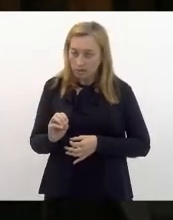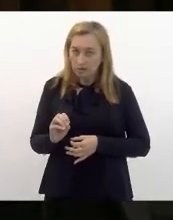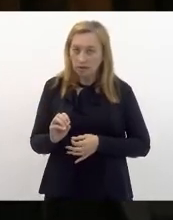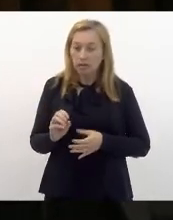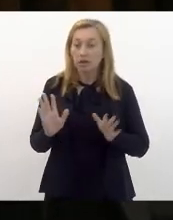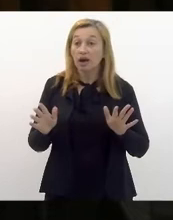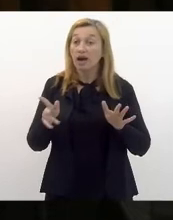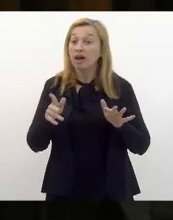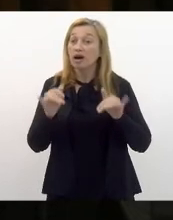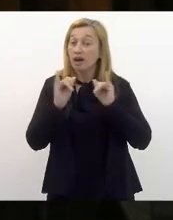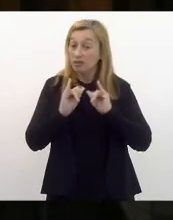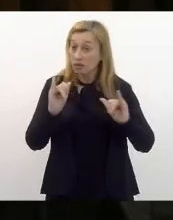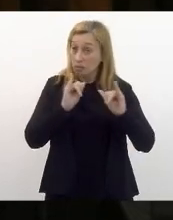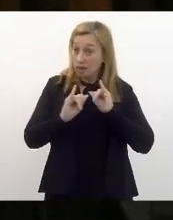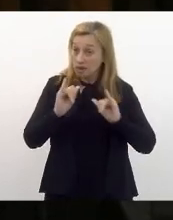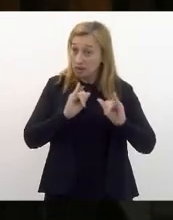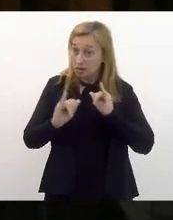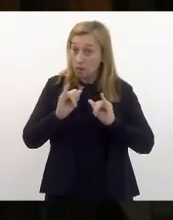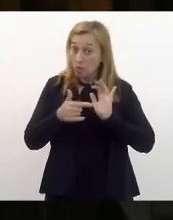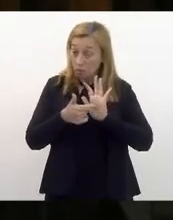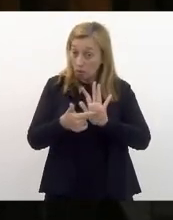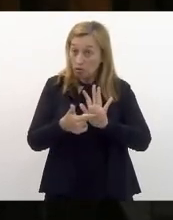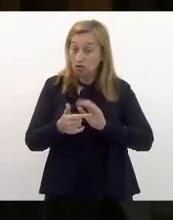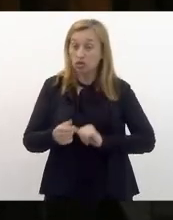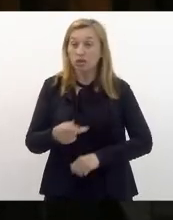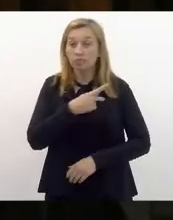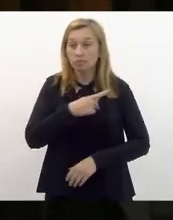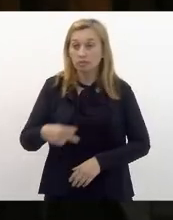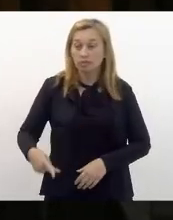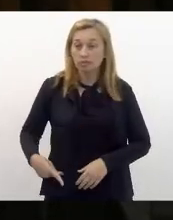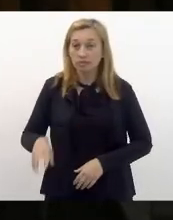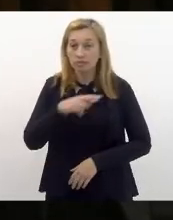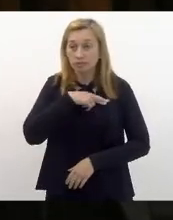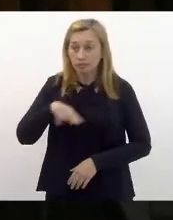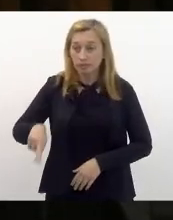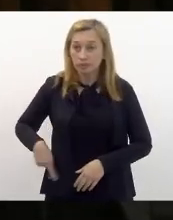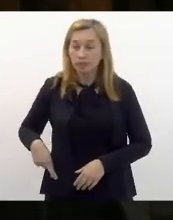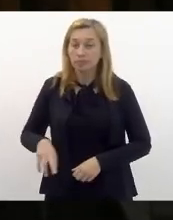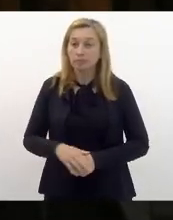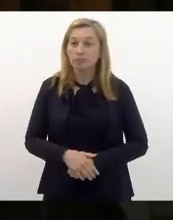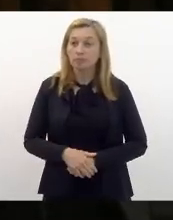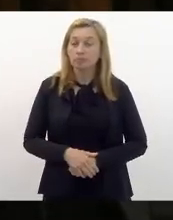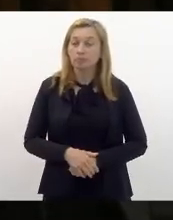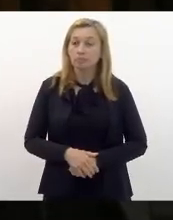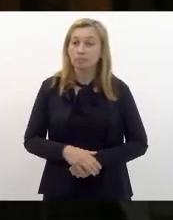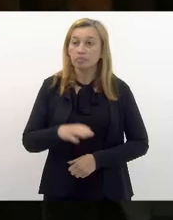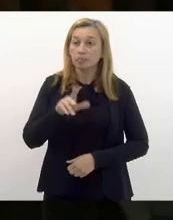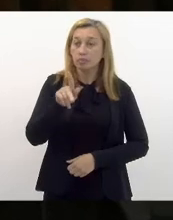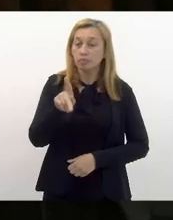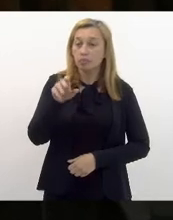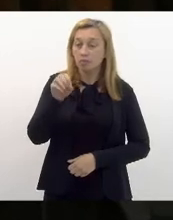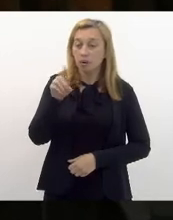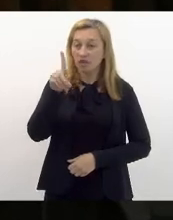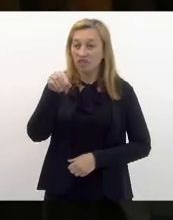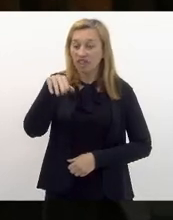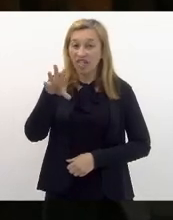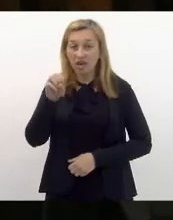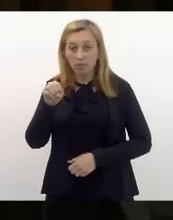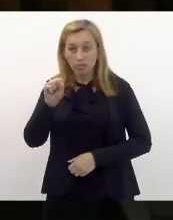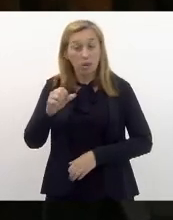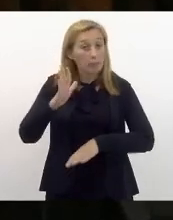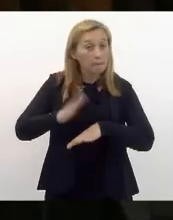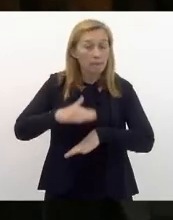discurso aparenta é isso a presidência da república pelo podemos é